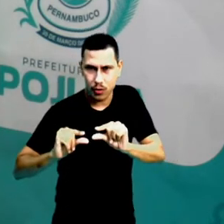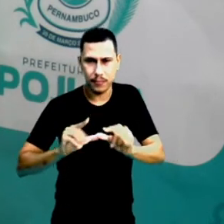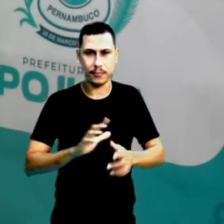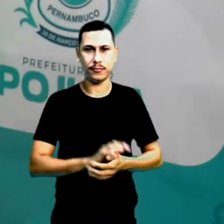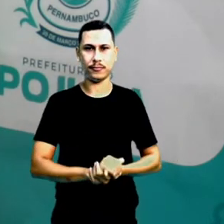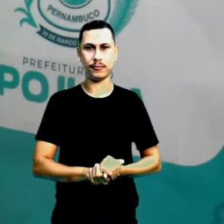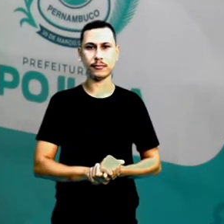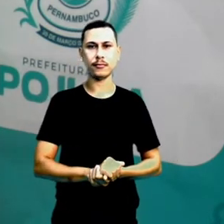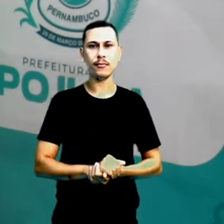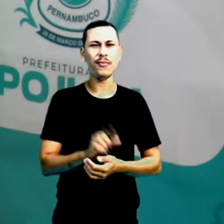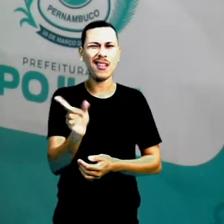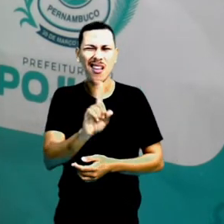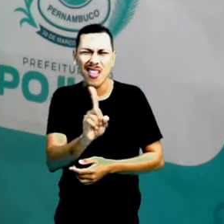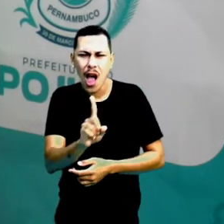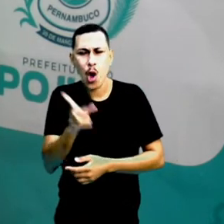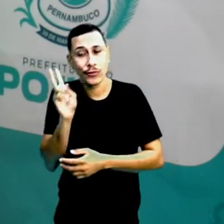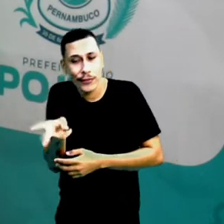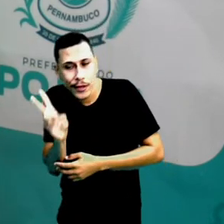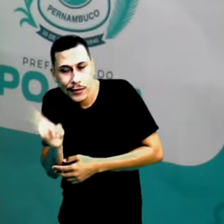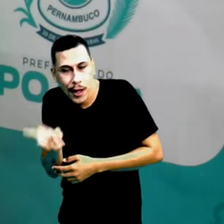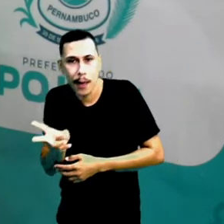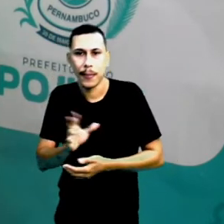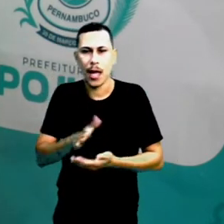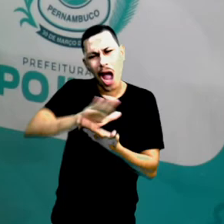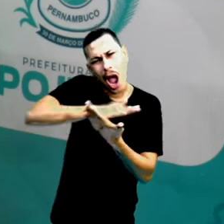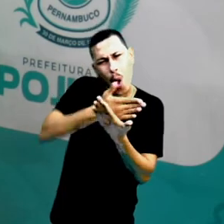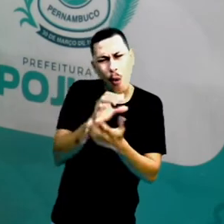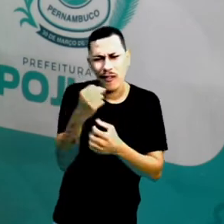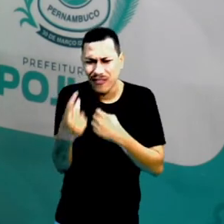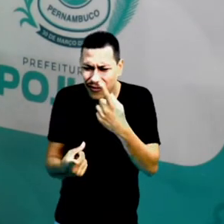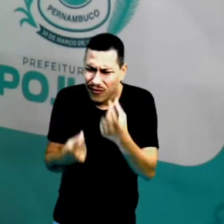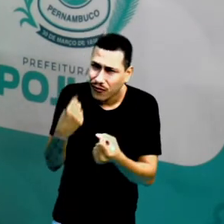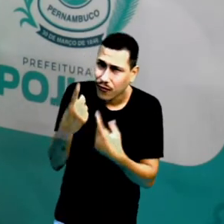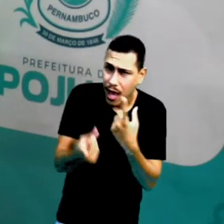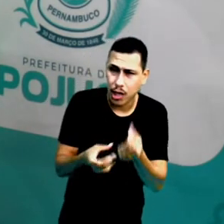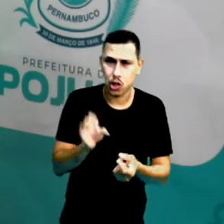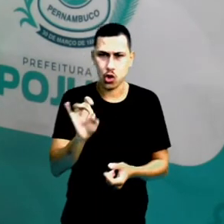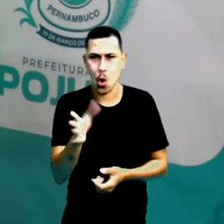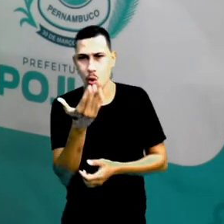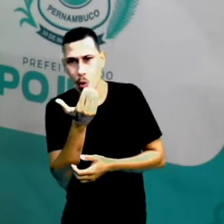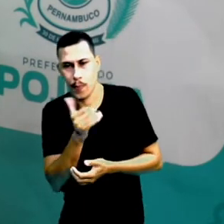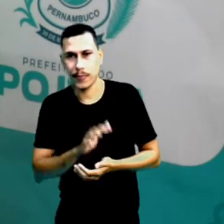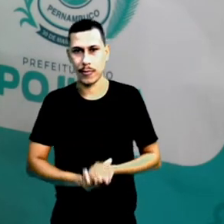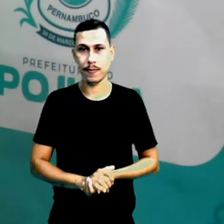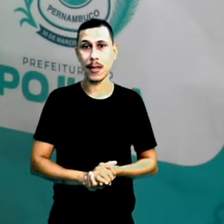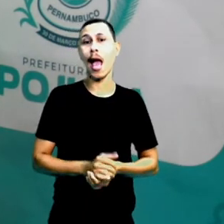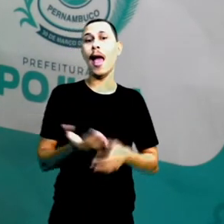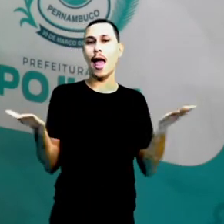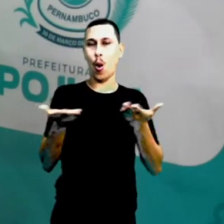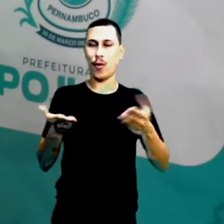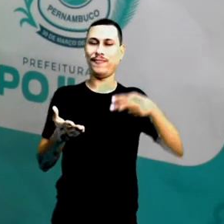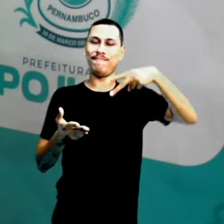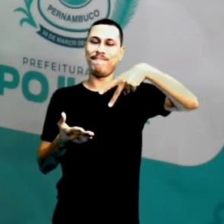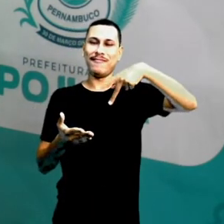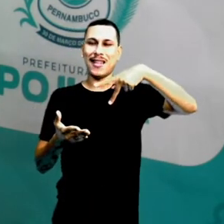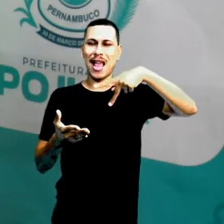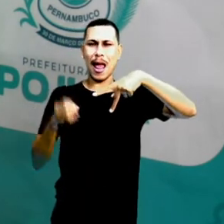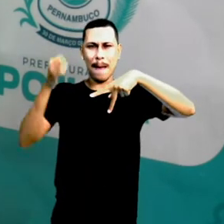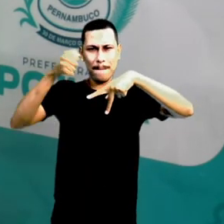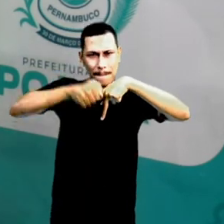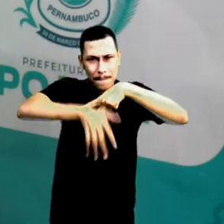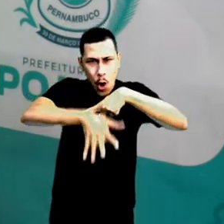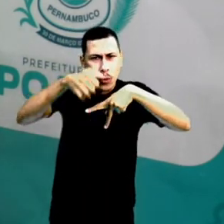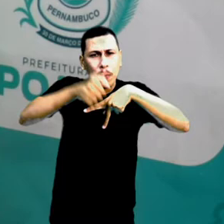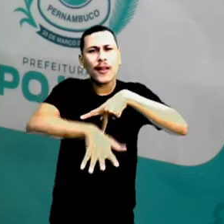quantidades. E não diariamente, né? Algumas vezes. E as proteínas? Onde a gente encontra as proteínas,